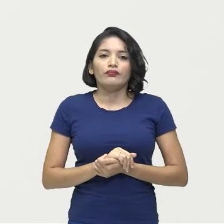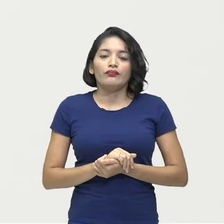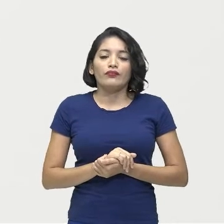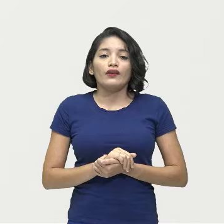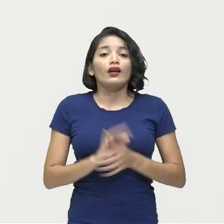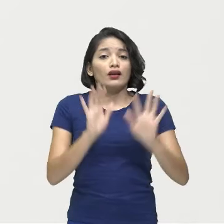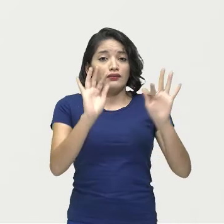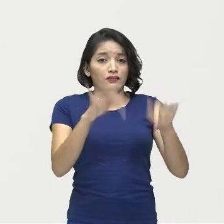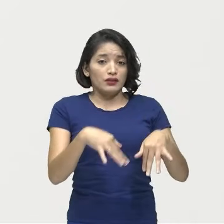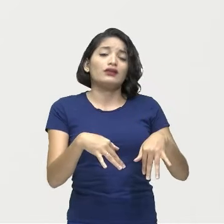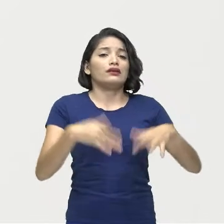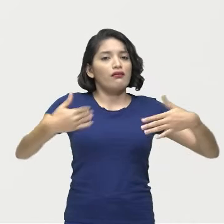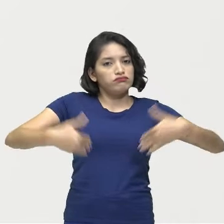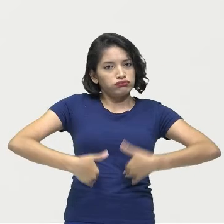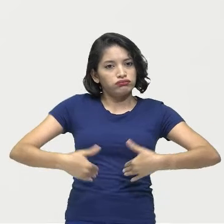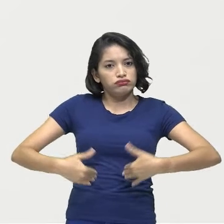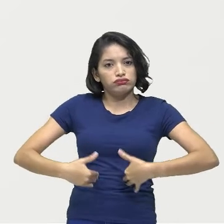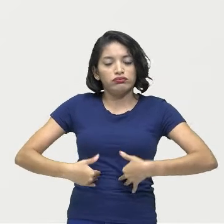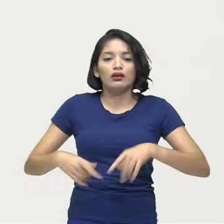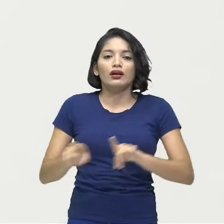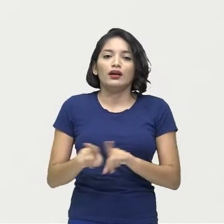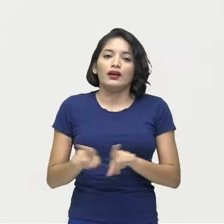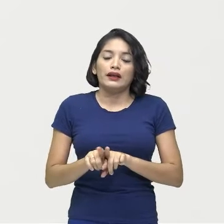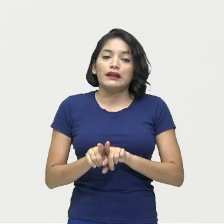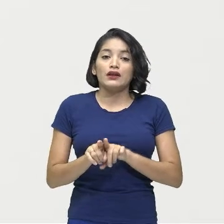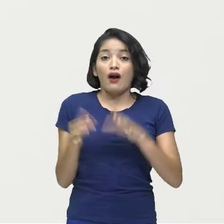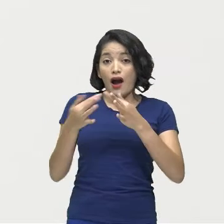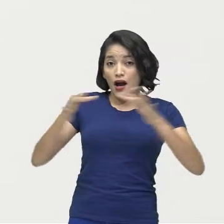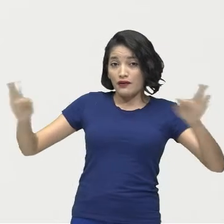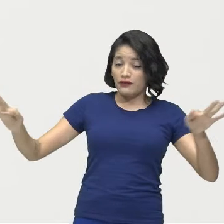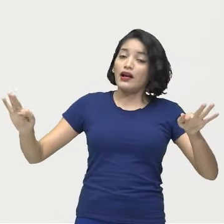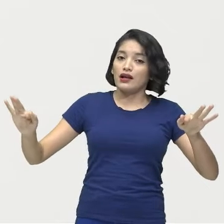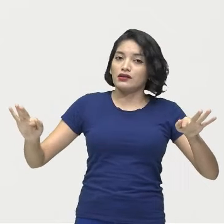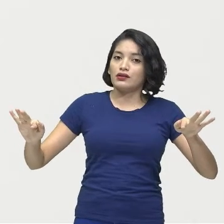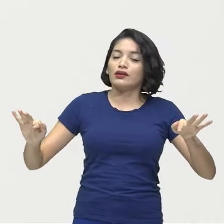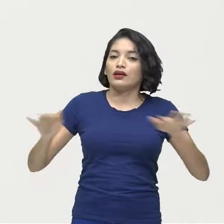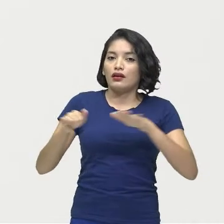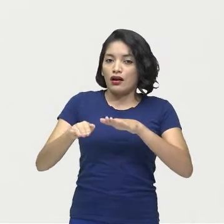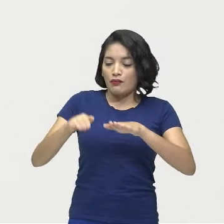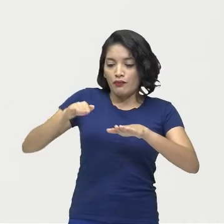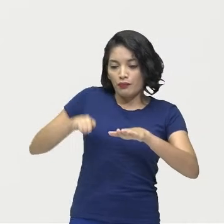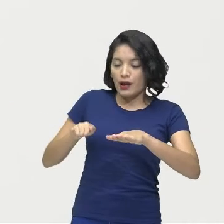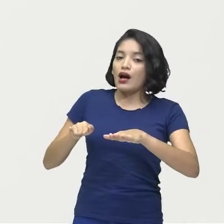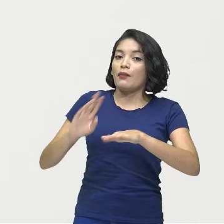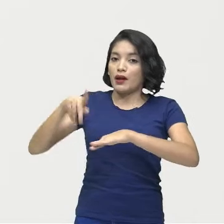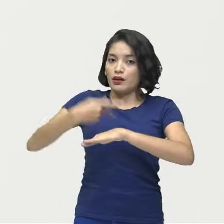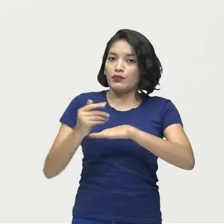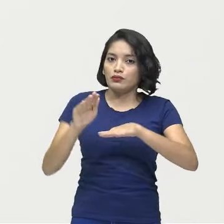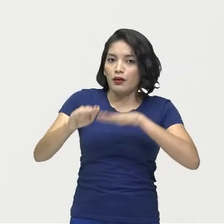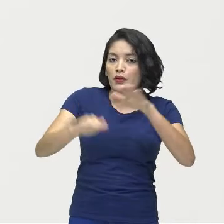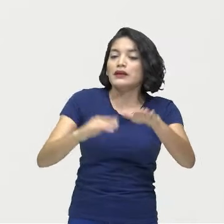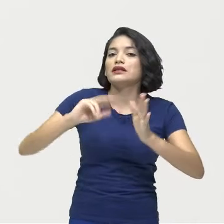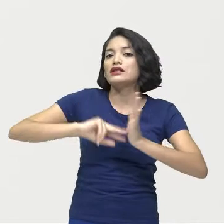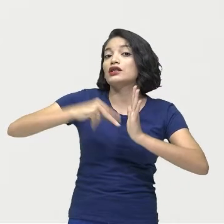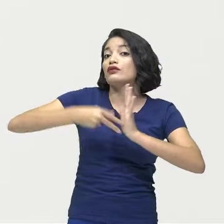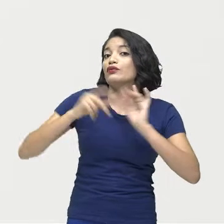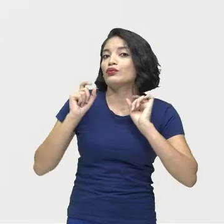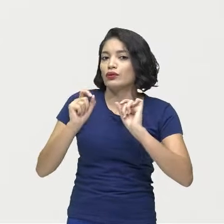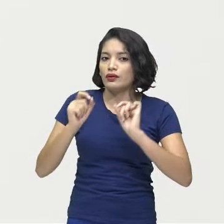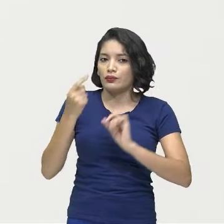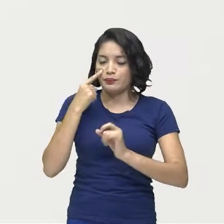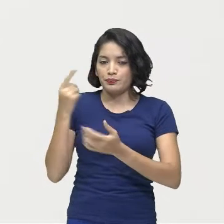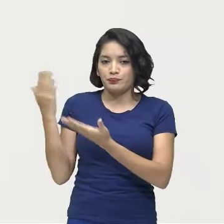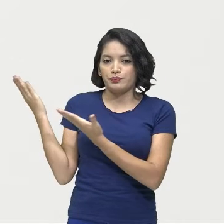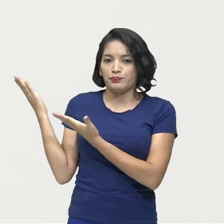situação de escassez e fome, dar um passo para trás para dar dois para frente. Foi justamente o quê? Ele está se referindo a isso aqui,